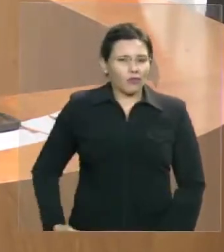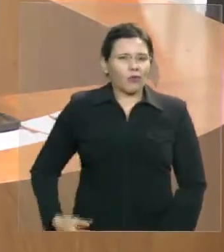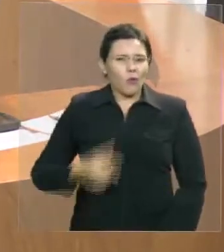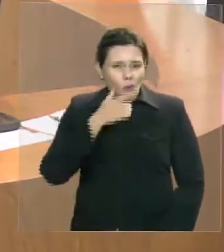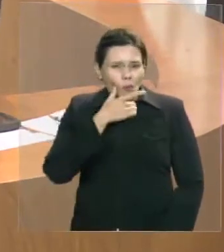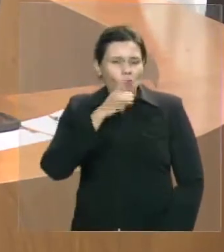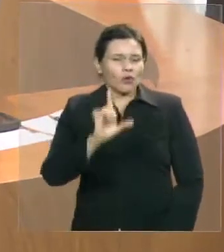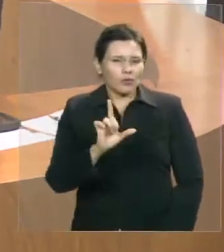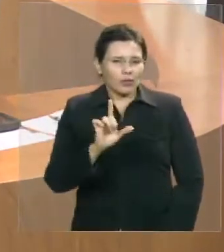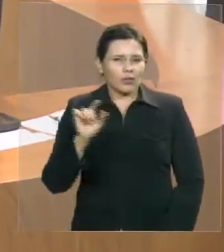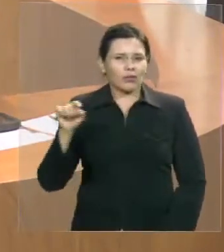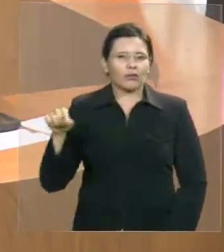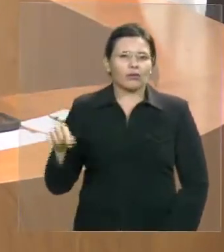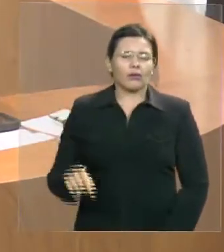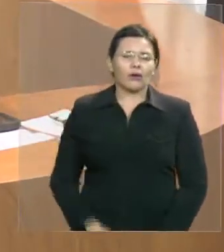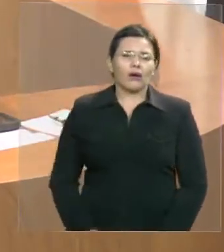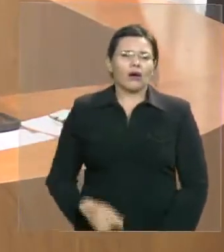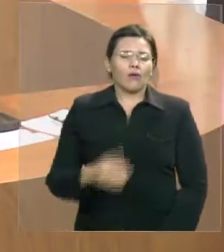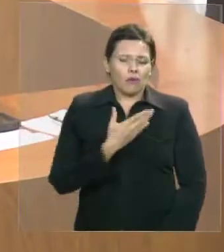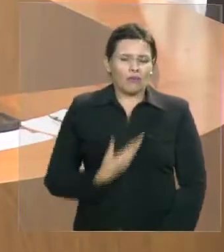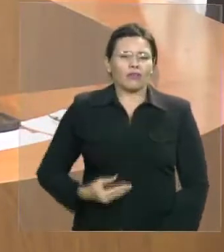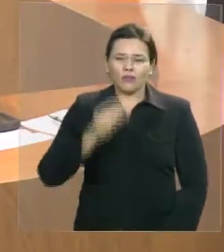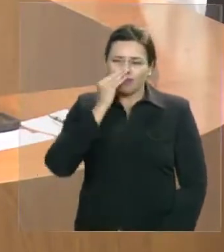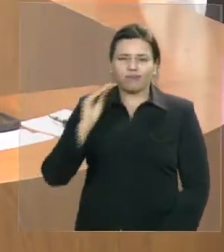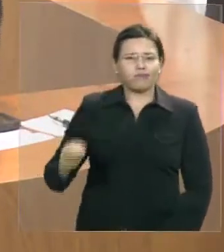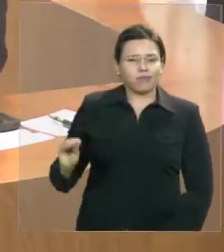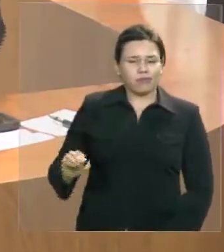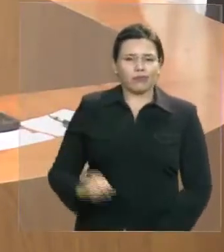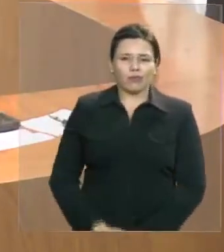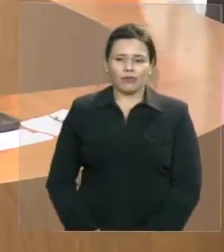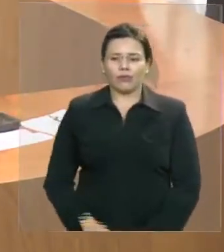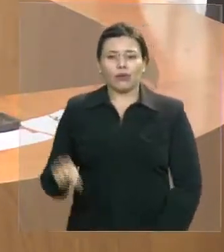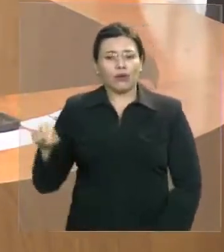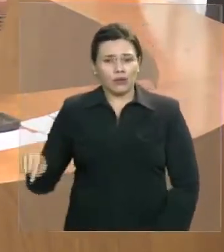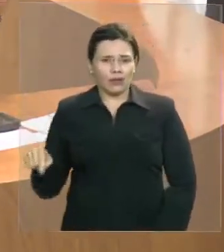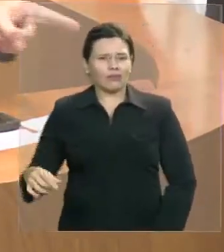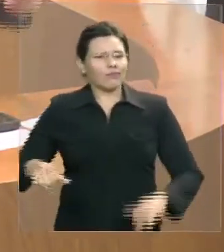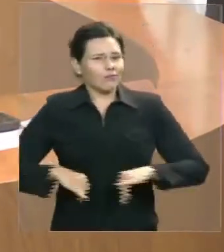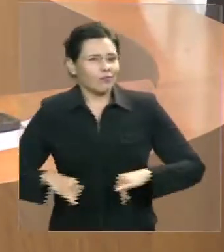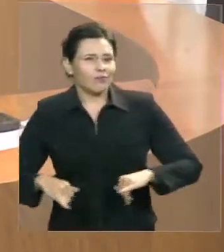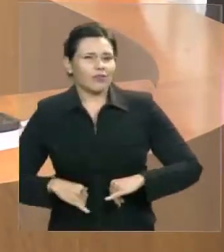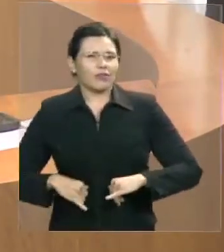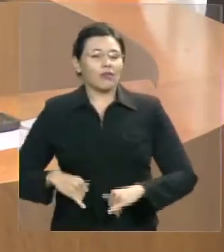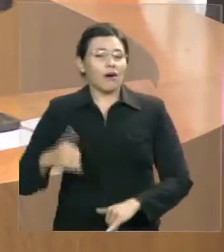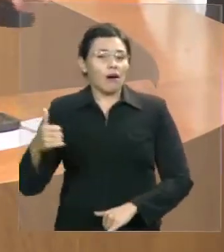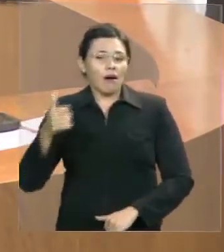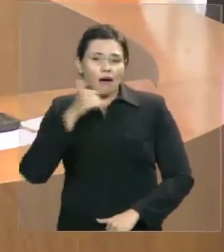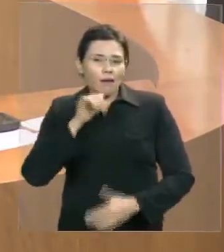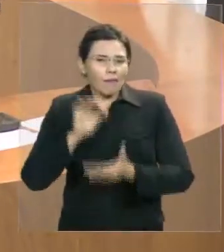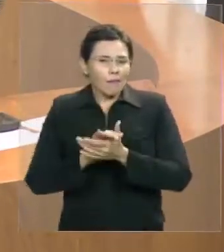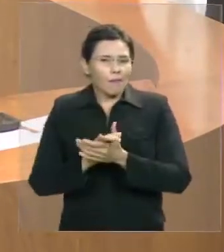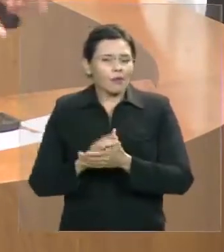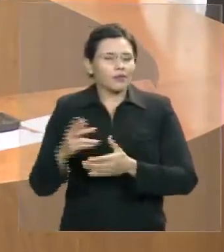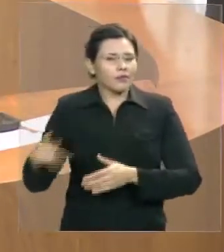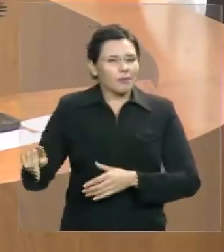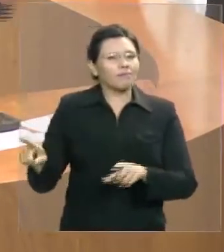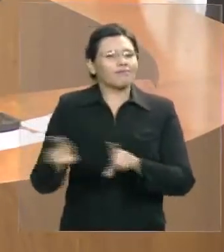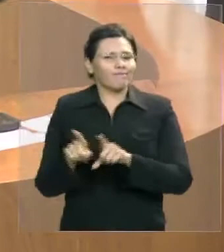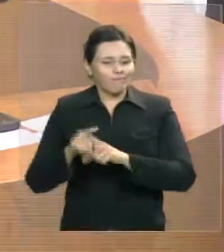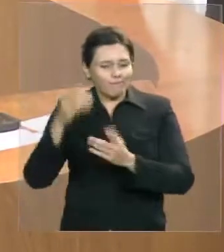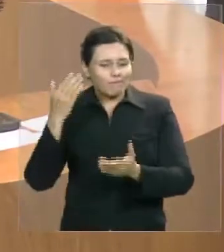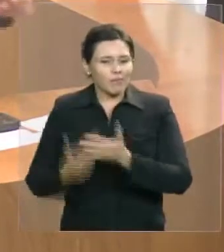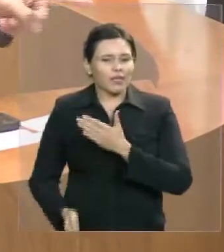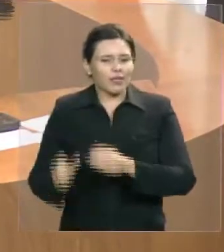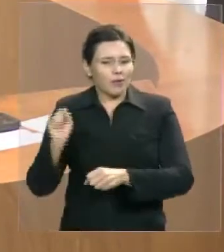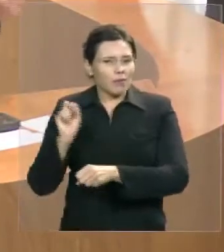Emomar, também foi escorraçada, foi difamada, e ele lá, humilhado pela turma